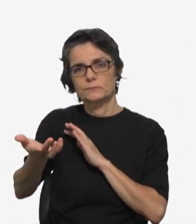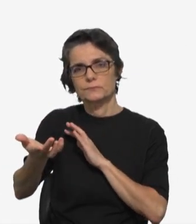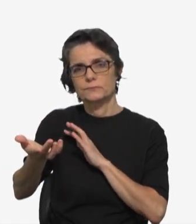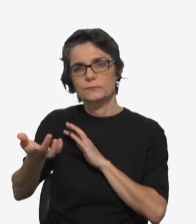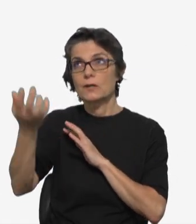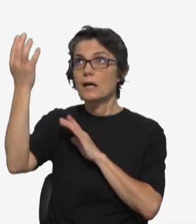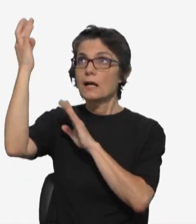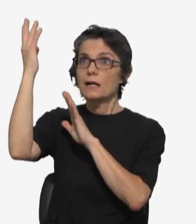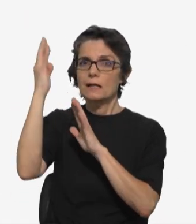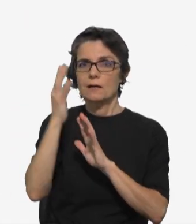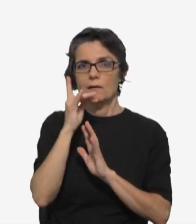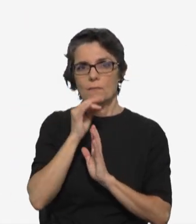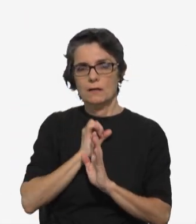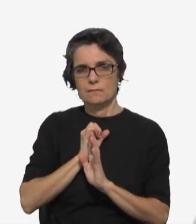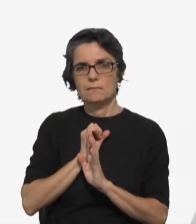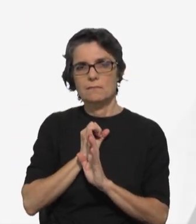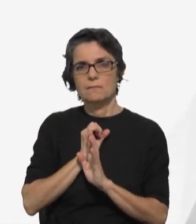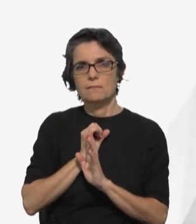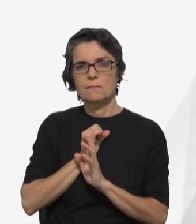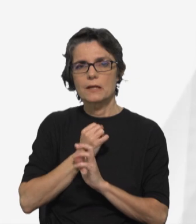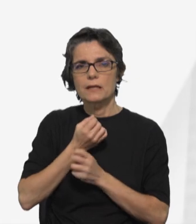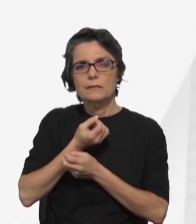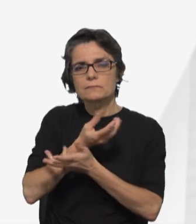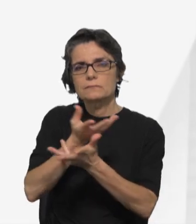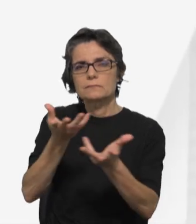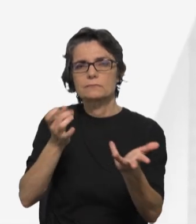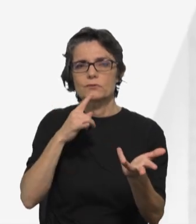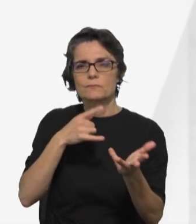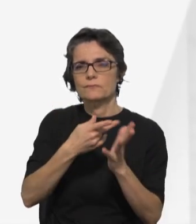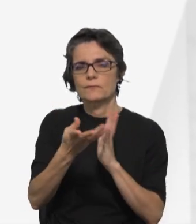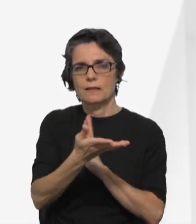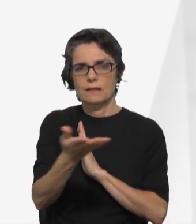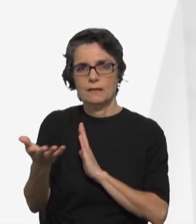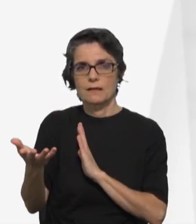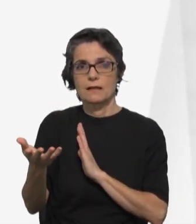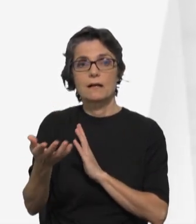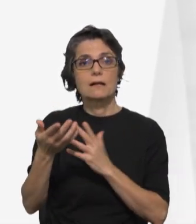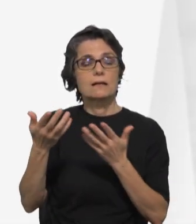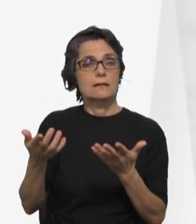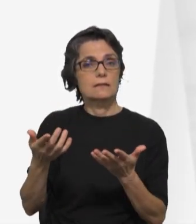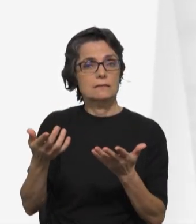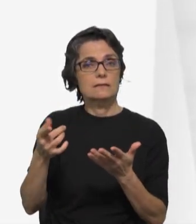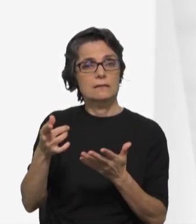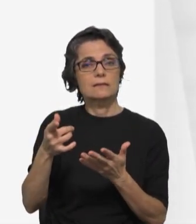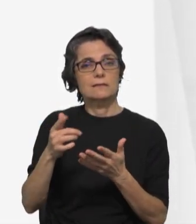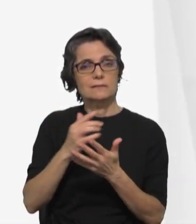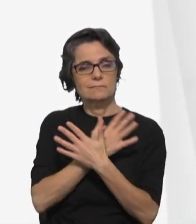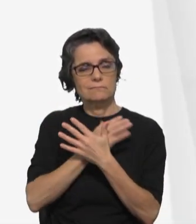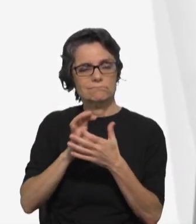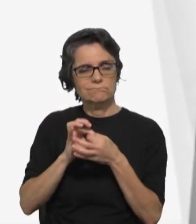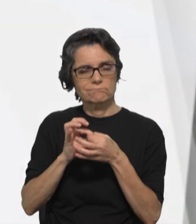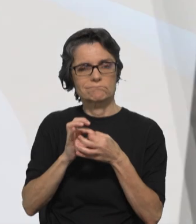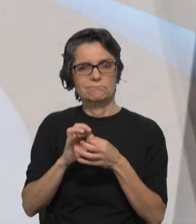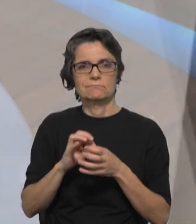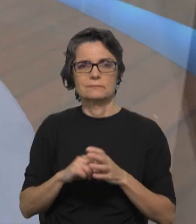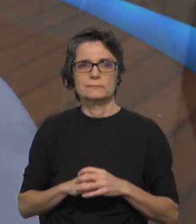glória de meu Pai é que deis muito fruto. Então vos tornareis meus discípulos.